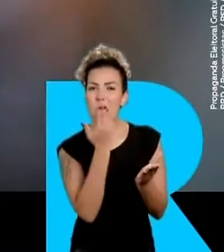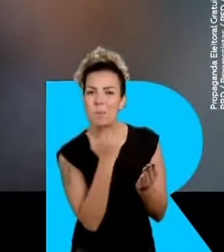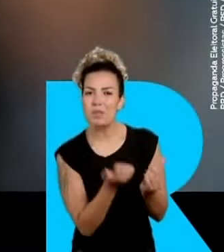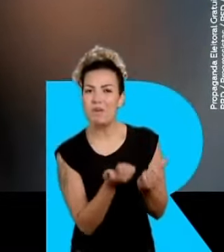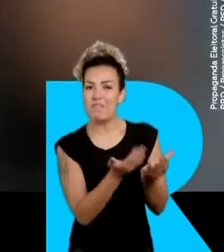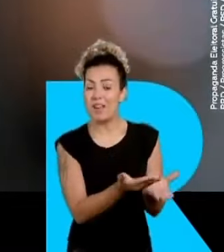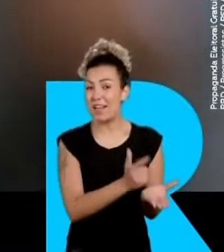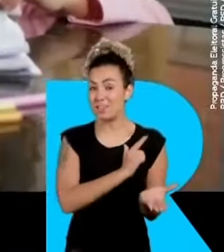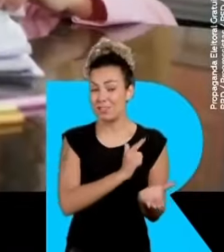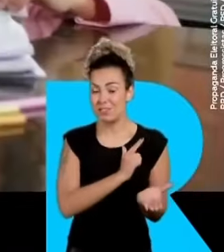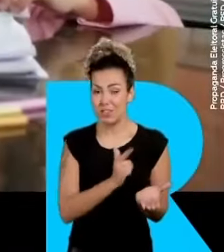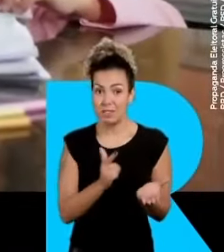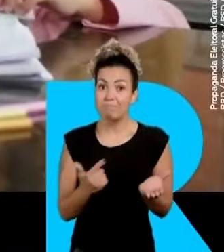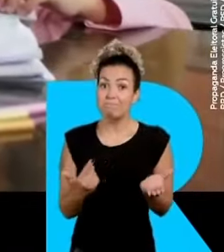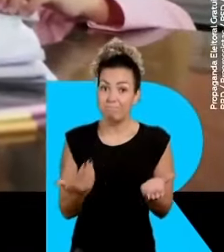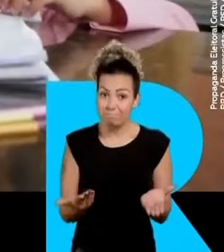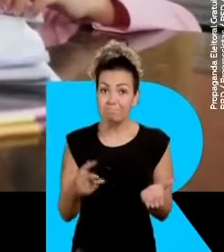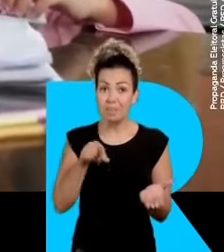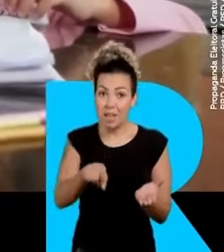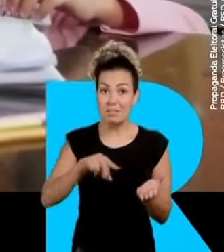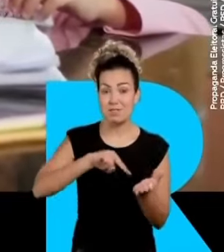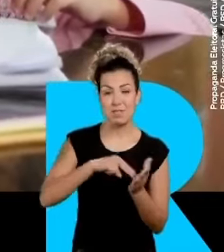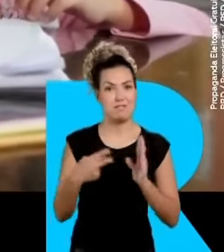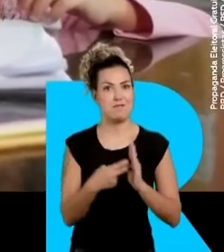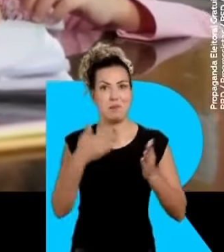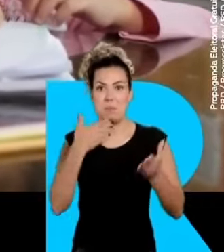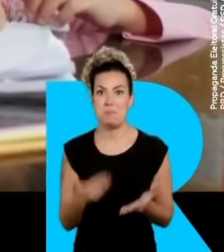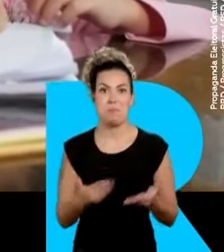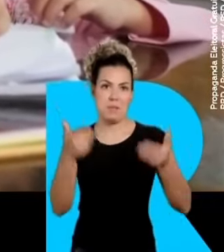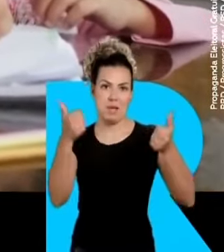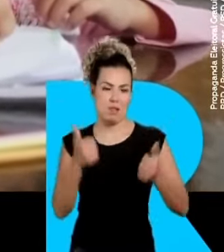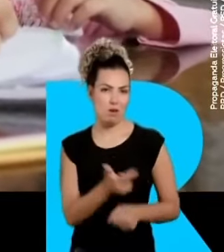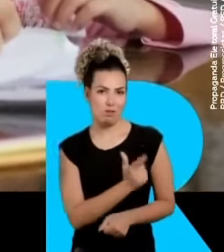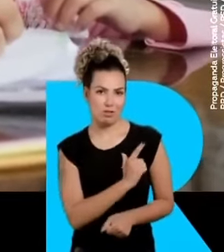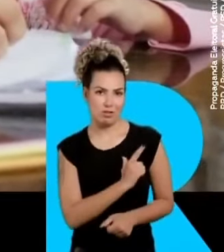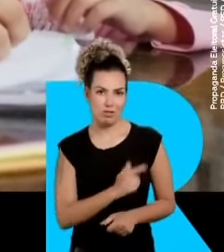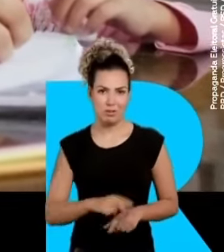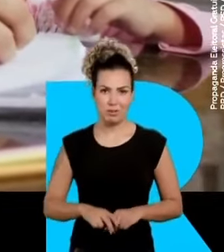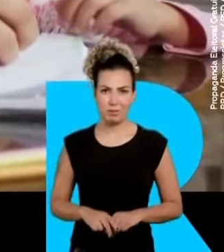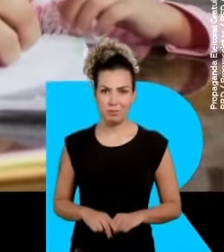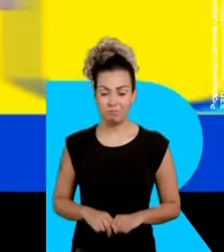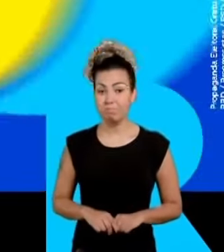bem alimentadas. Esse, sim, é o seu maior prêmio.